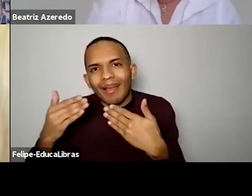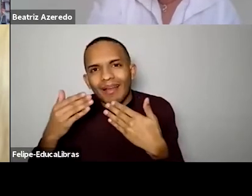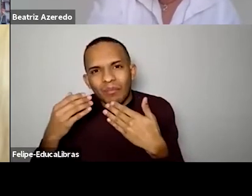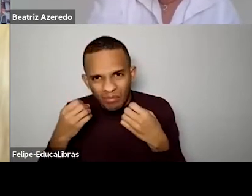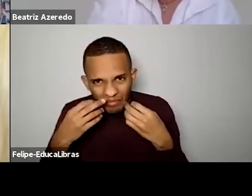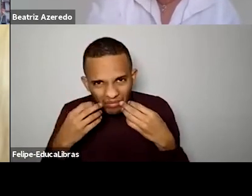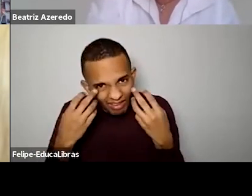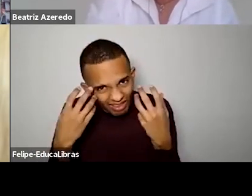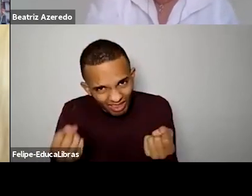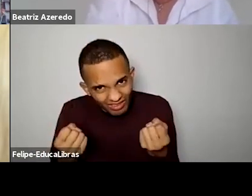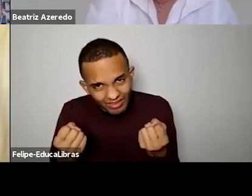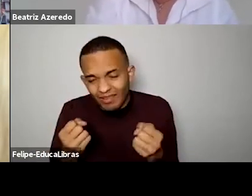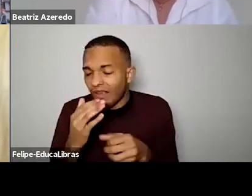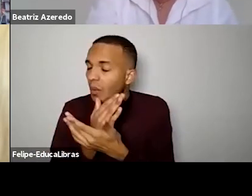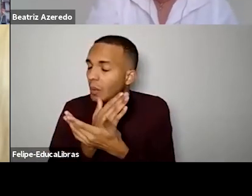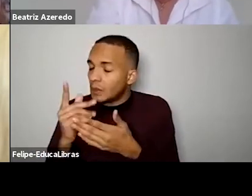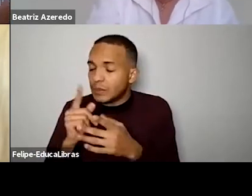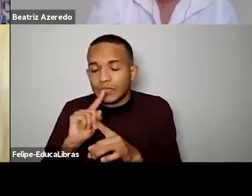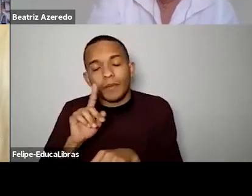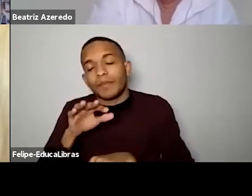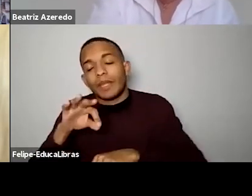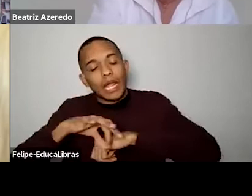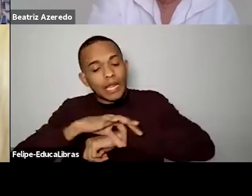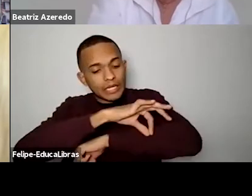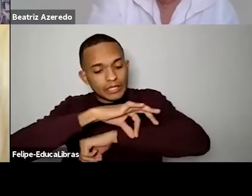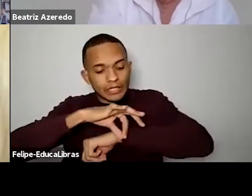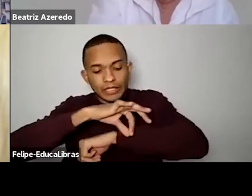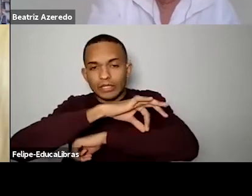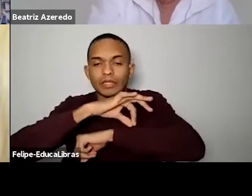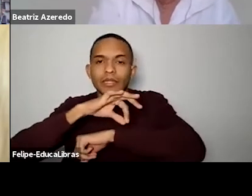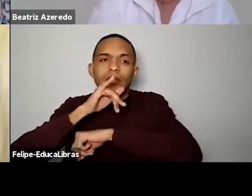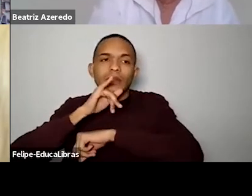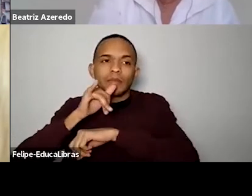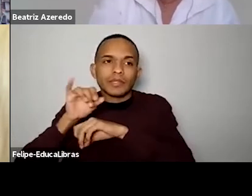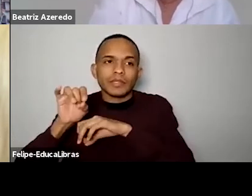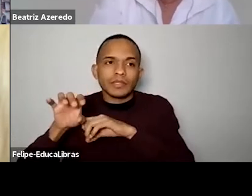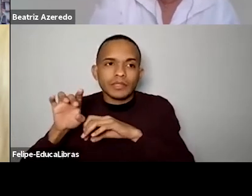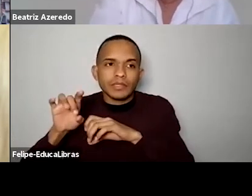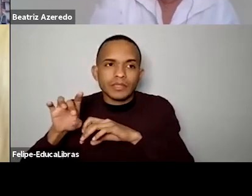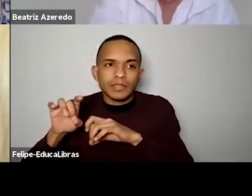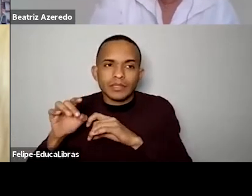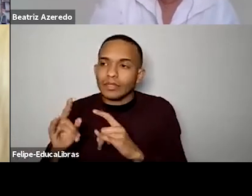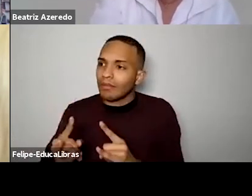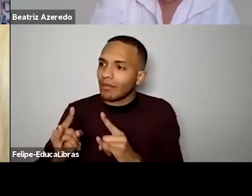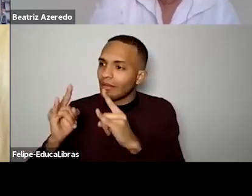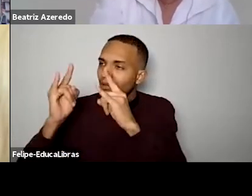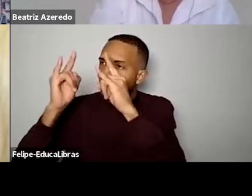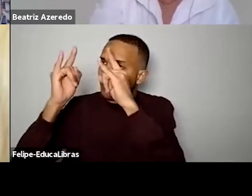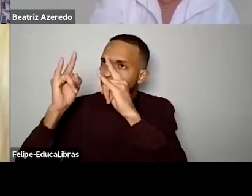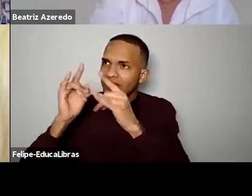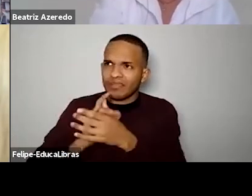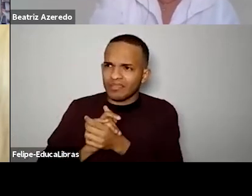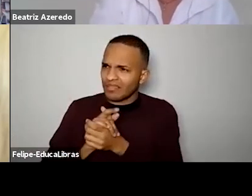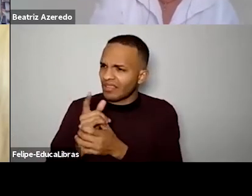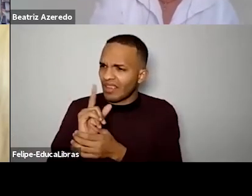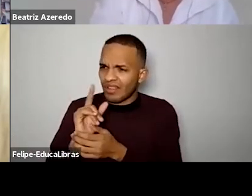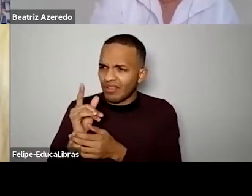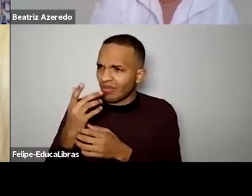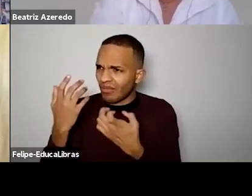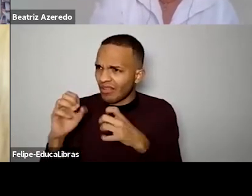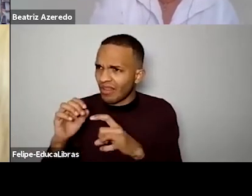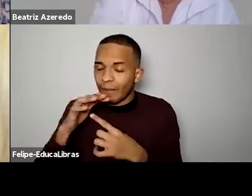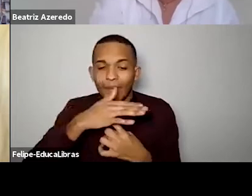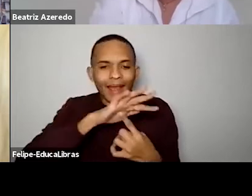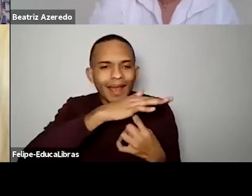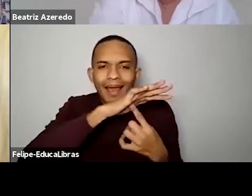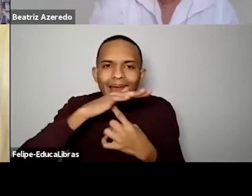falo muito isso com os arquitetos que vêm aqui, que às vezes vêm com um predinho, com uma caixinha e falam, não, mas a gente quer diferente, quer uma praça. Ou por vezes projetos